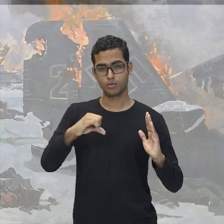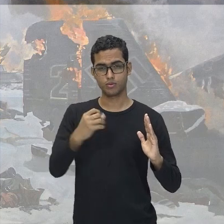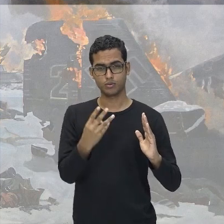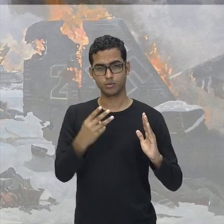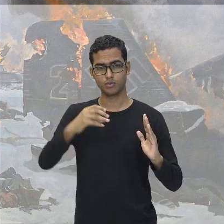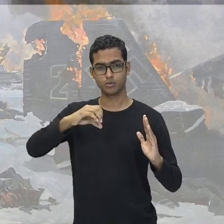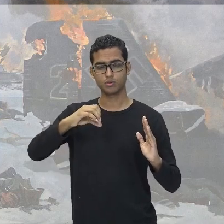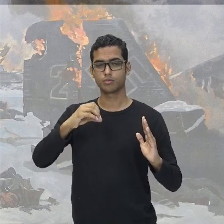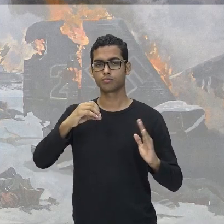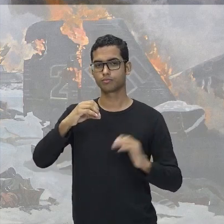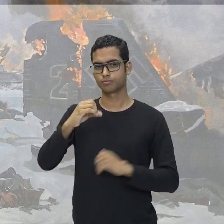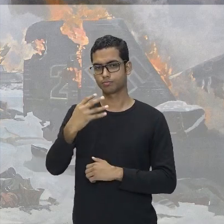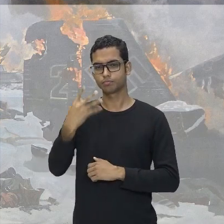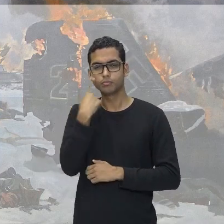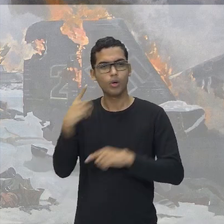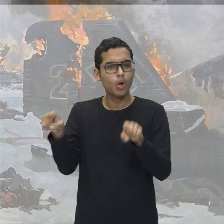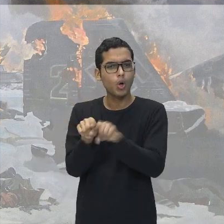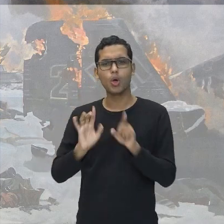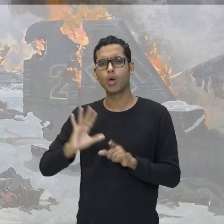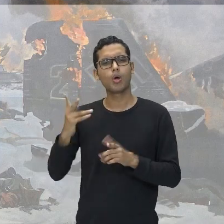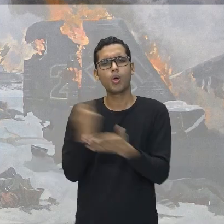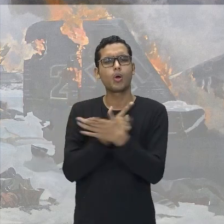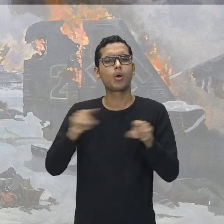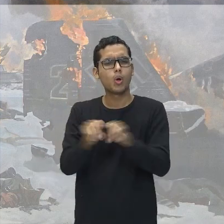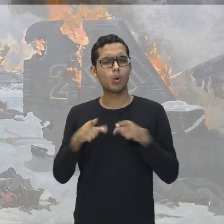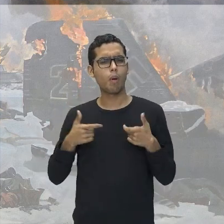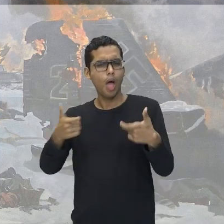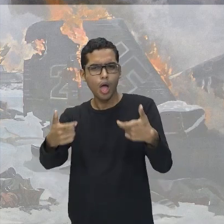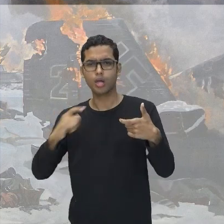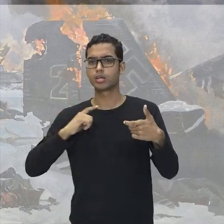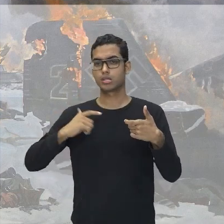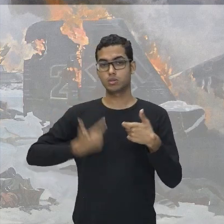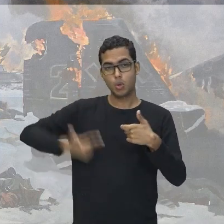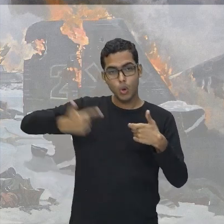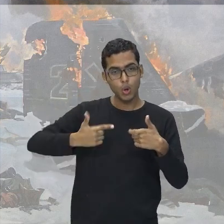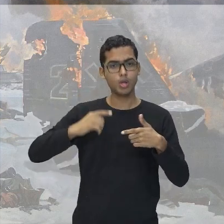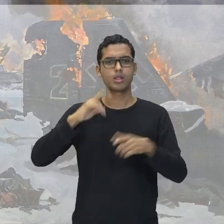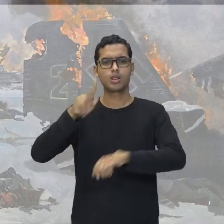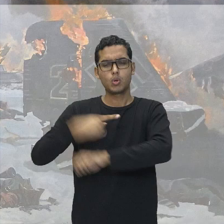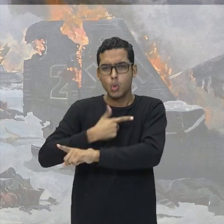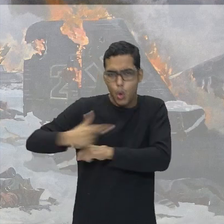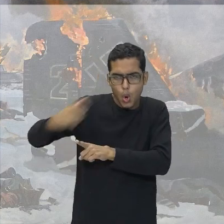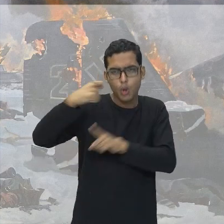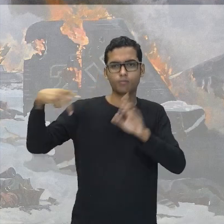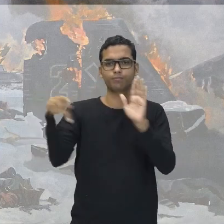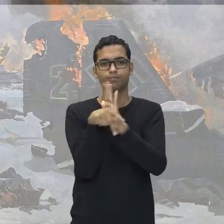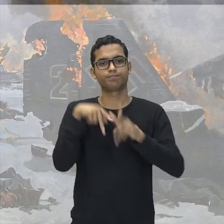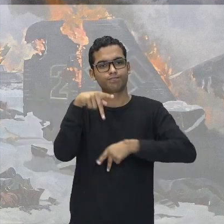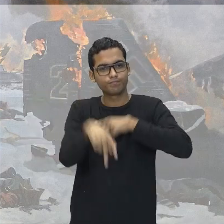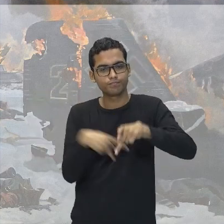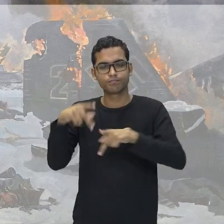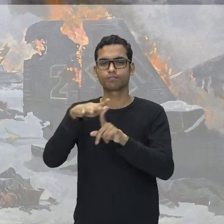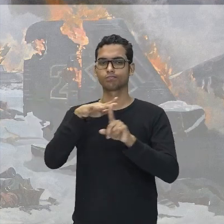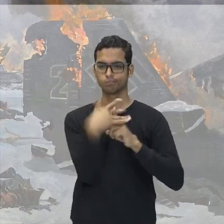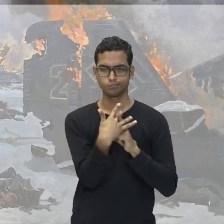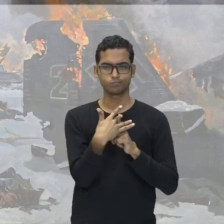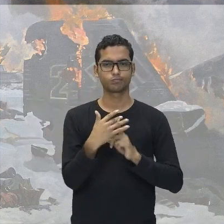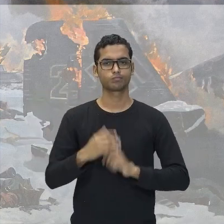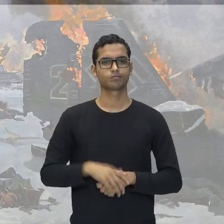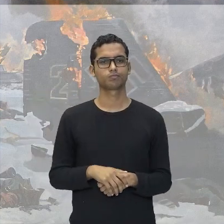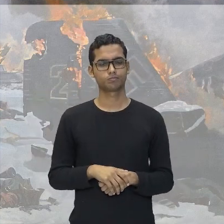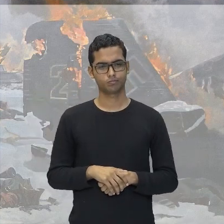Guerra Mundial e mudou os rumos do conflito a partir da vitória soviética, galera. Essa